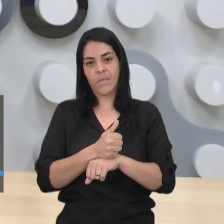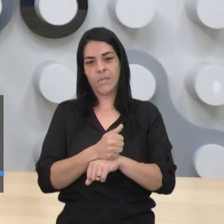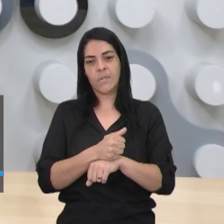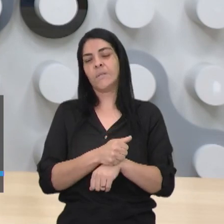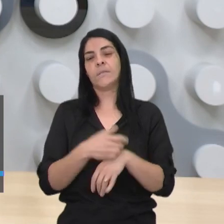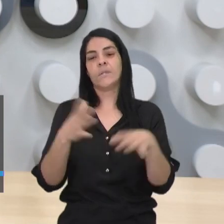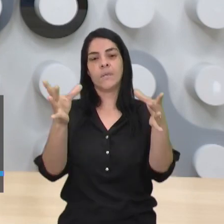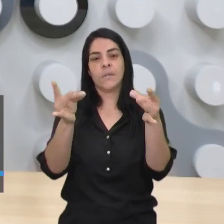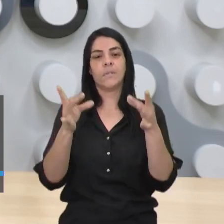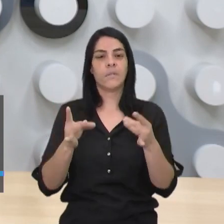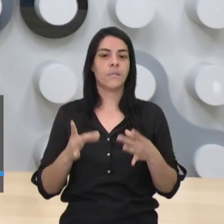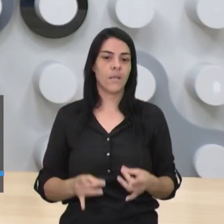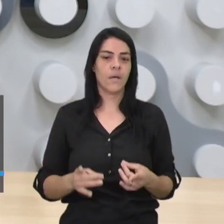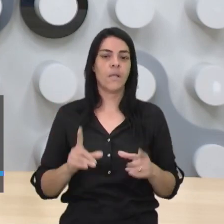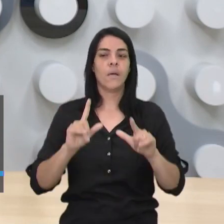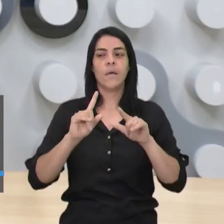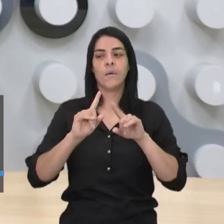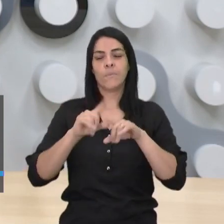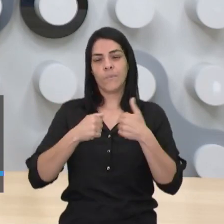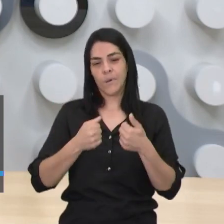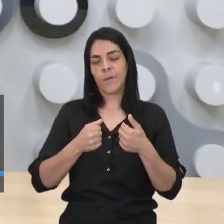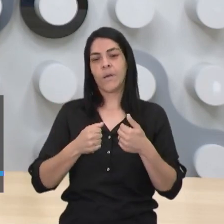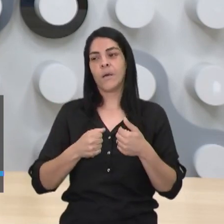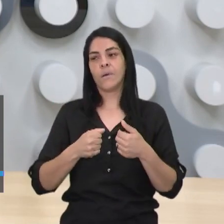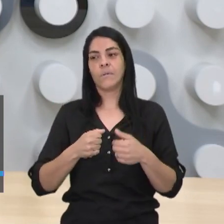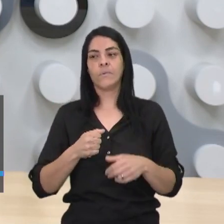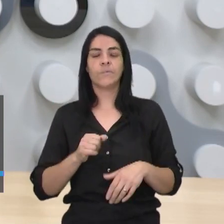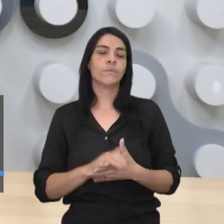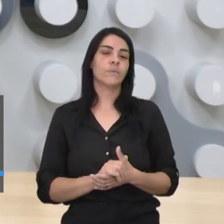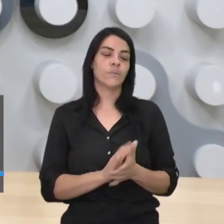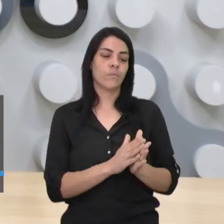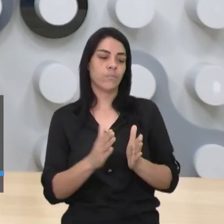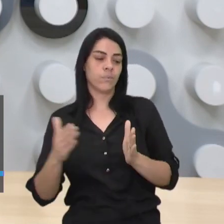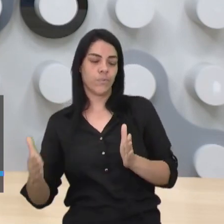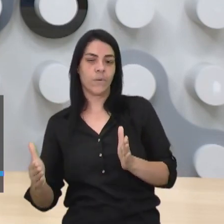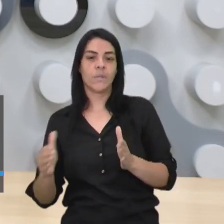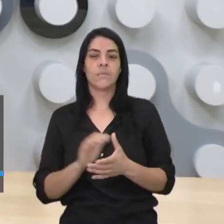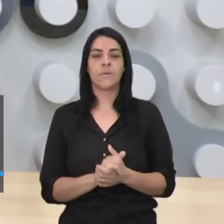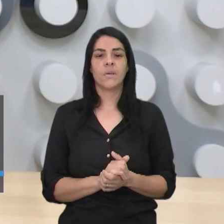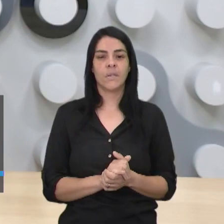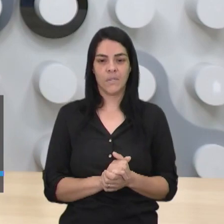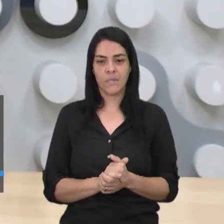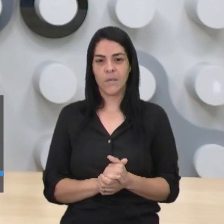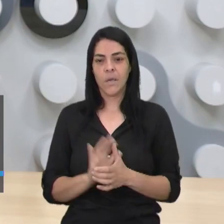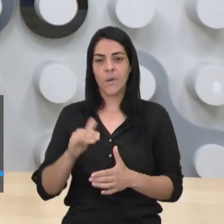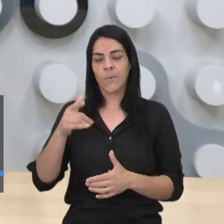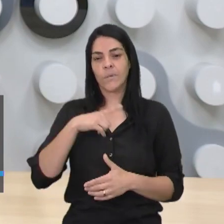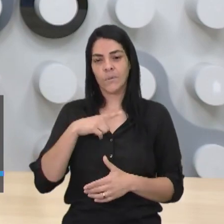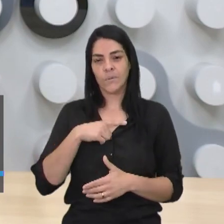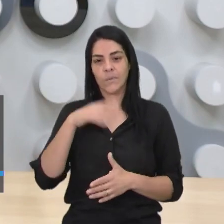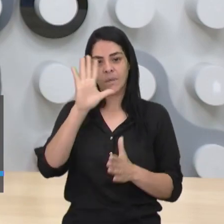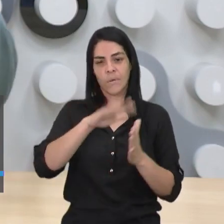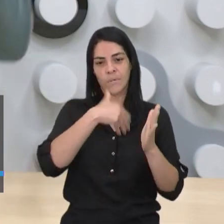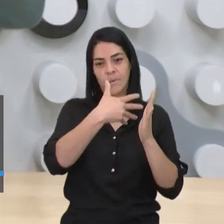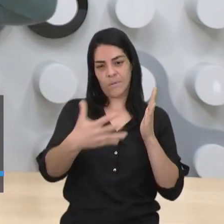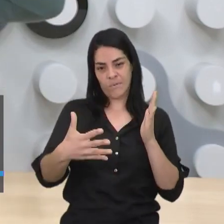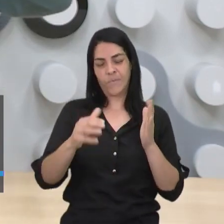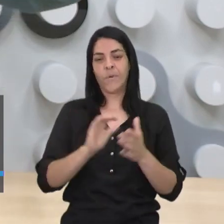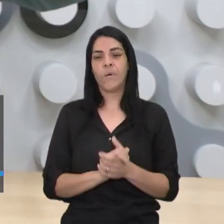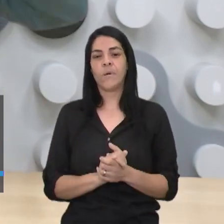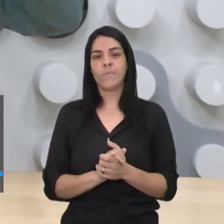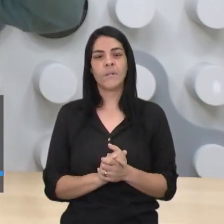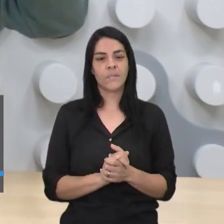causa do processo de descompressão, tá certo? Então, quando você tem plataformas, por exemplo, petrolíferas,